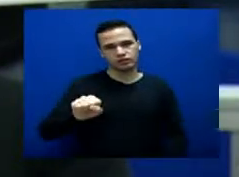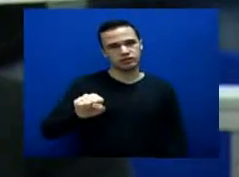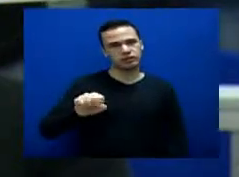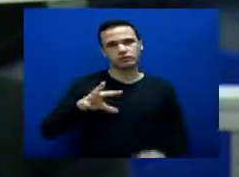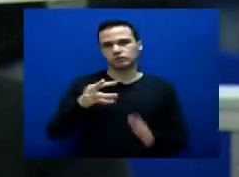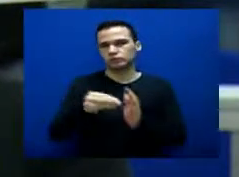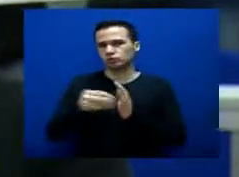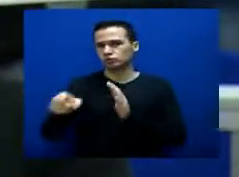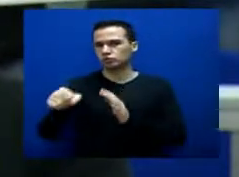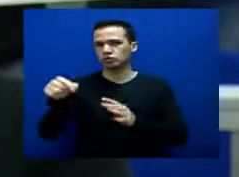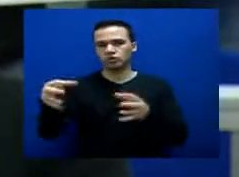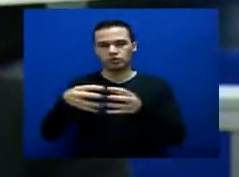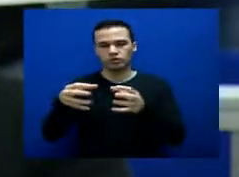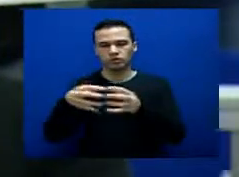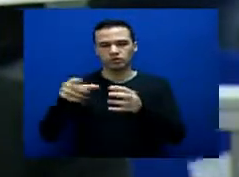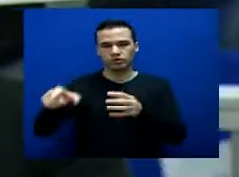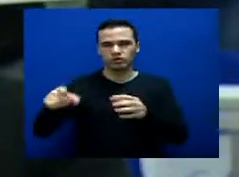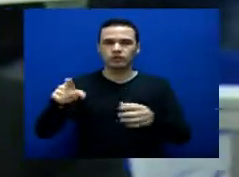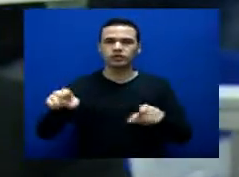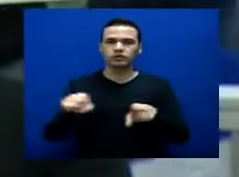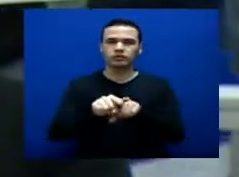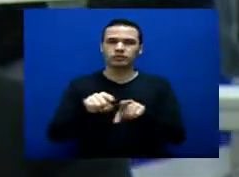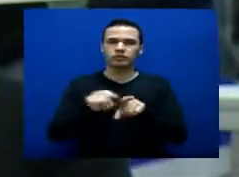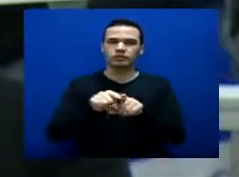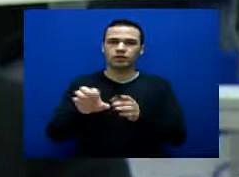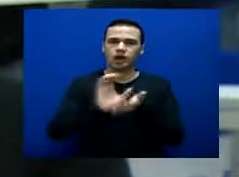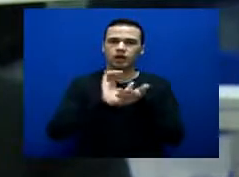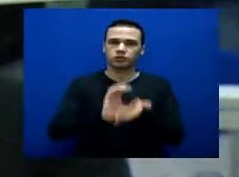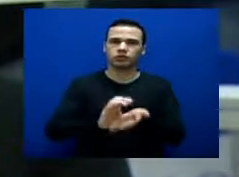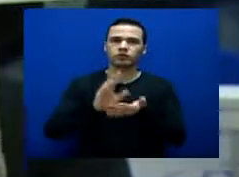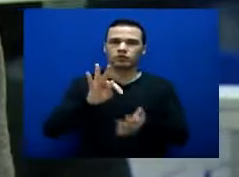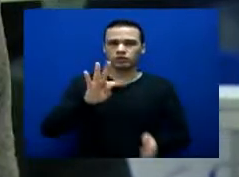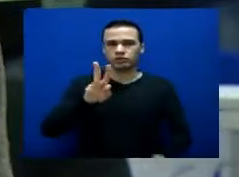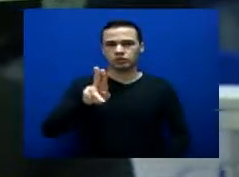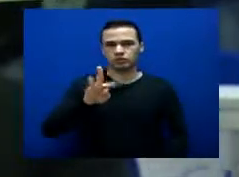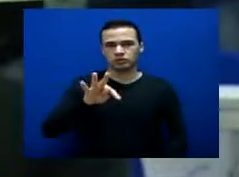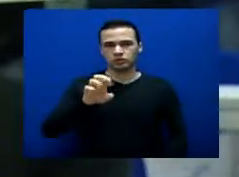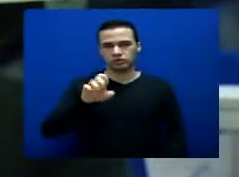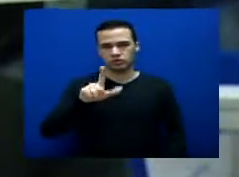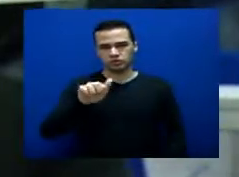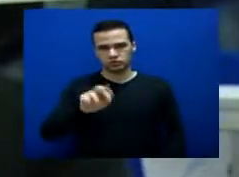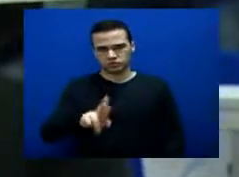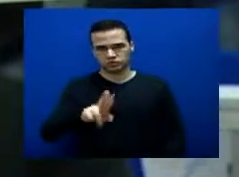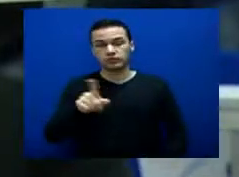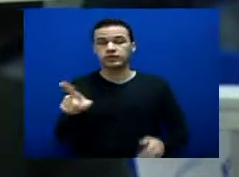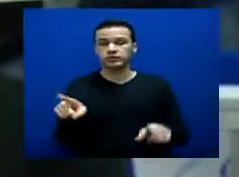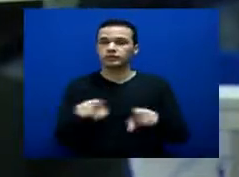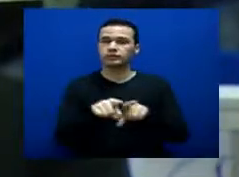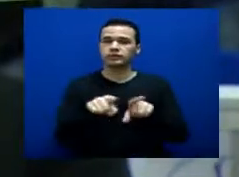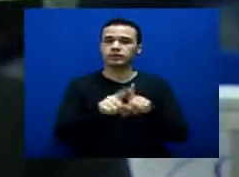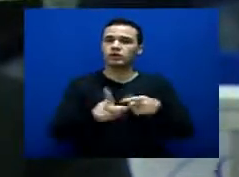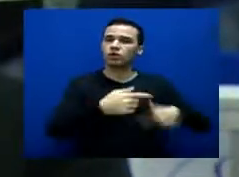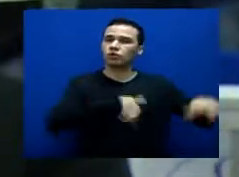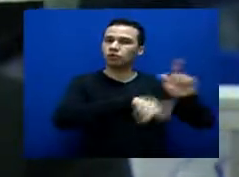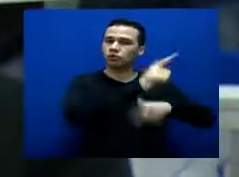do Conselho Tutelar, né, e do CMDCA. E tiveram outras palestras,